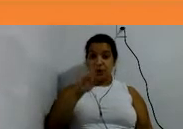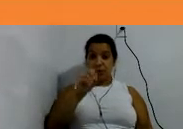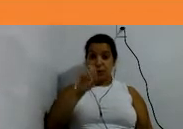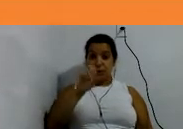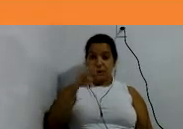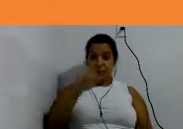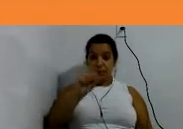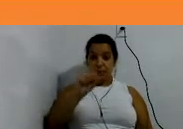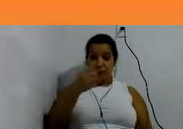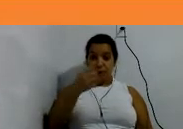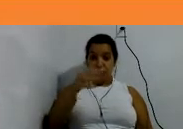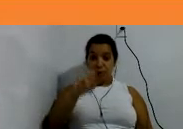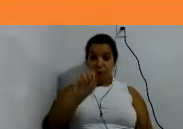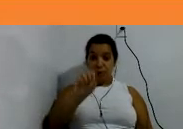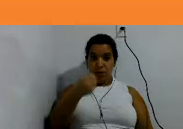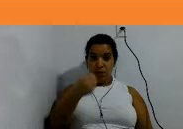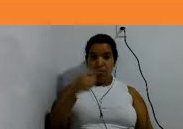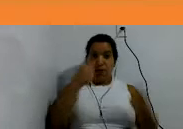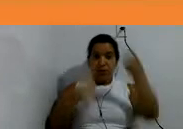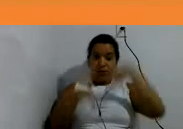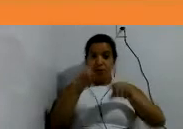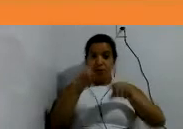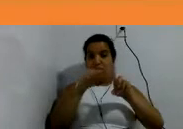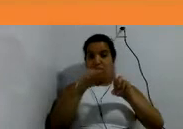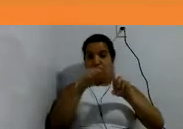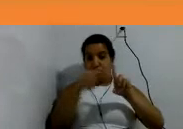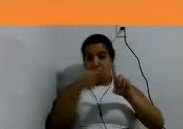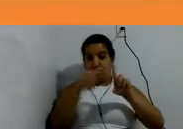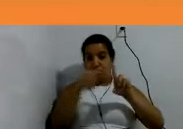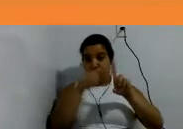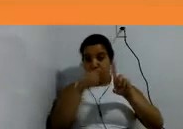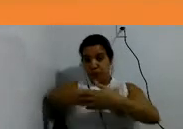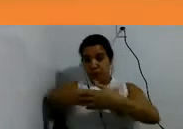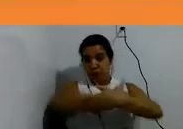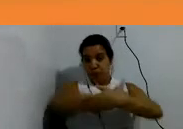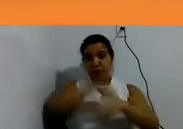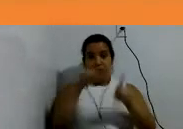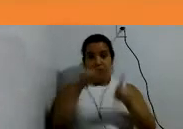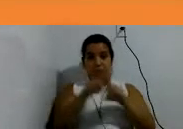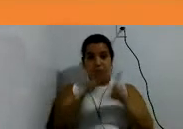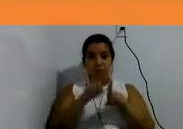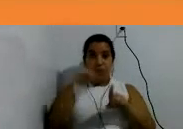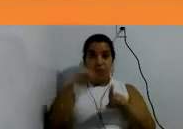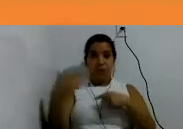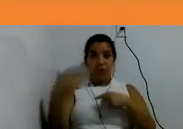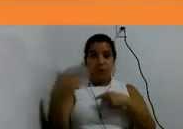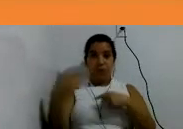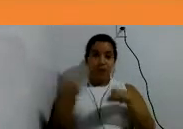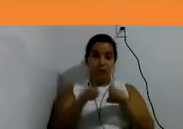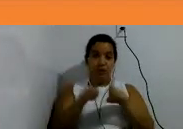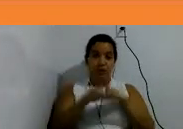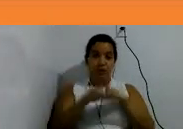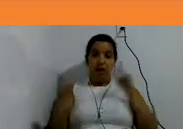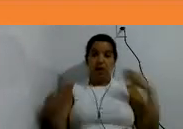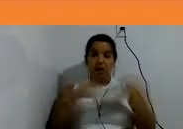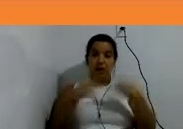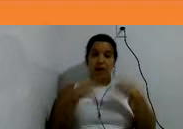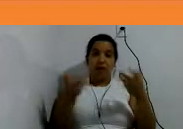a circulação fetal. Outra forma de transmissão, acidente de laboratório.